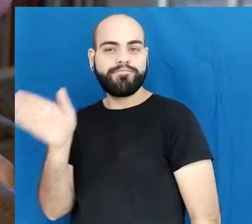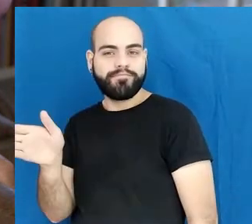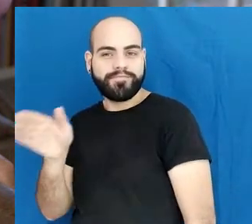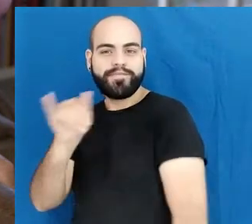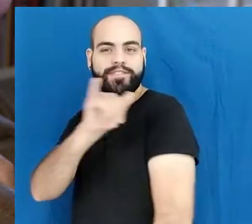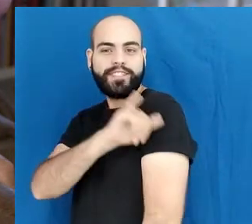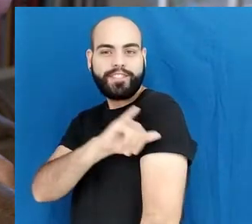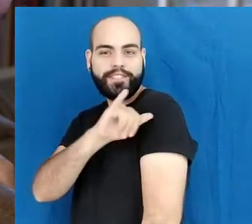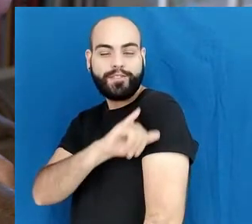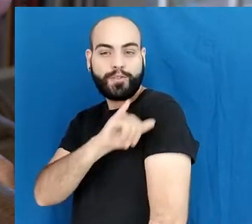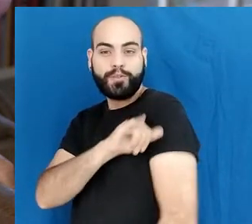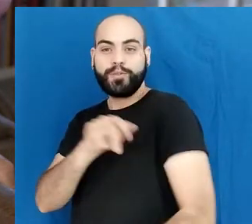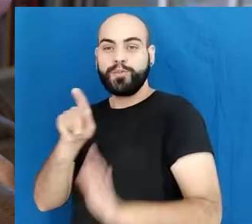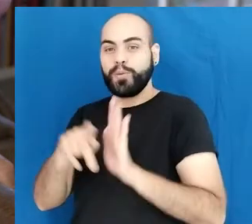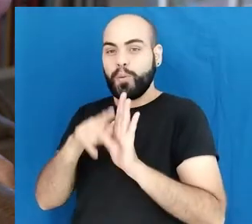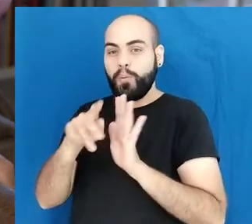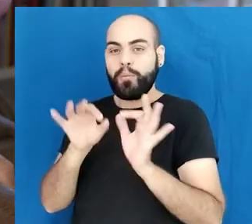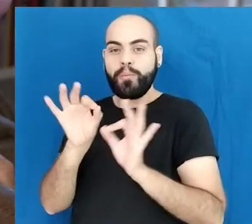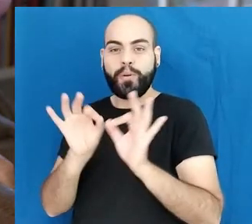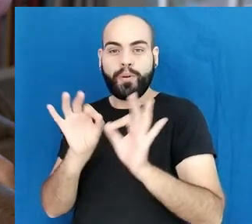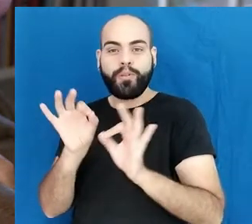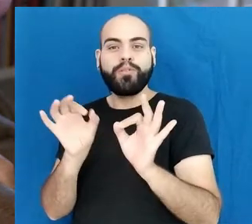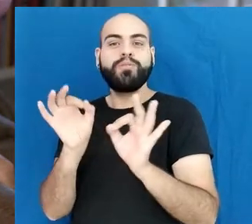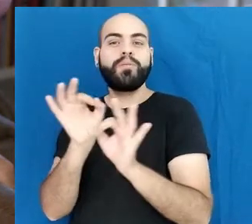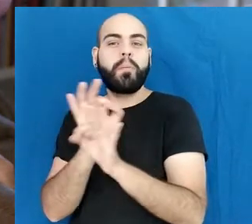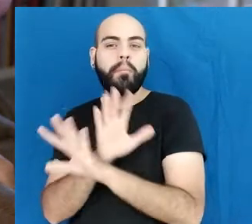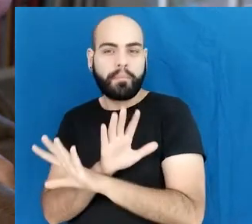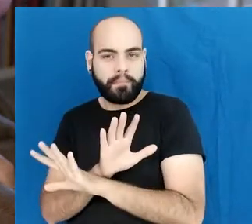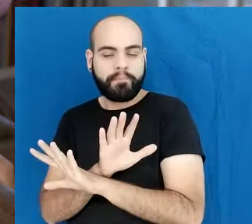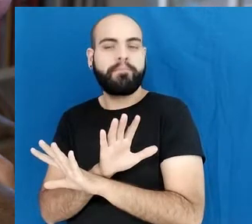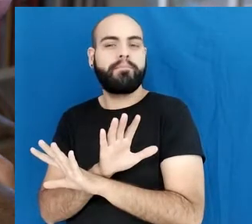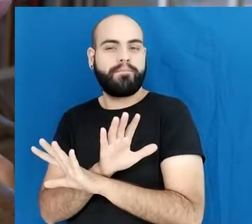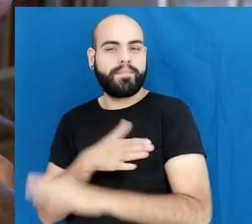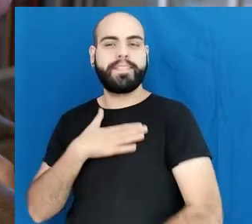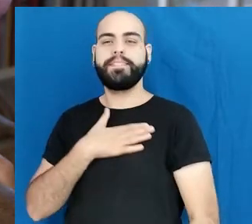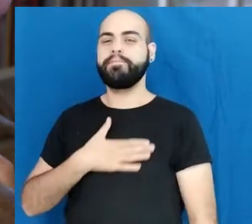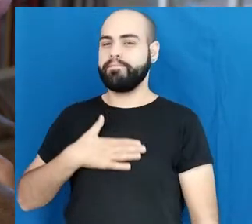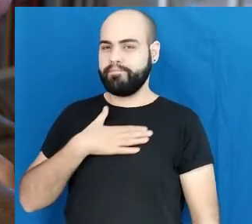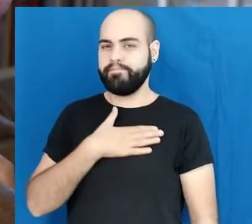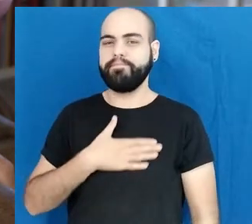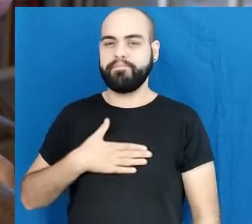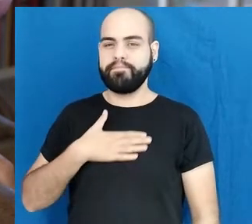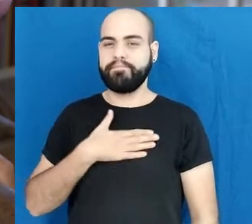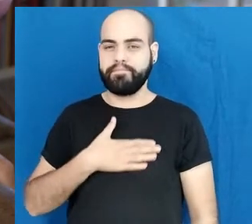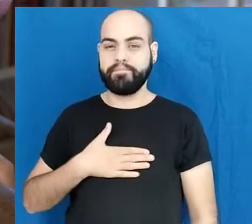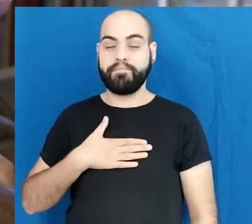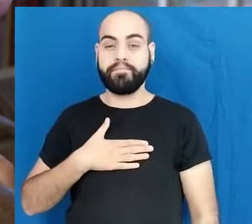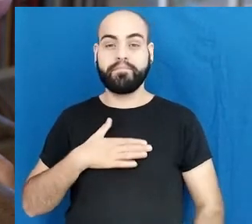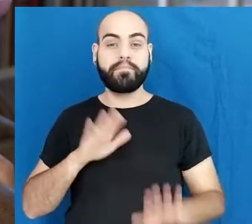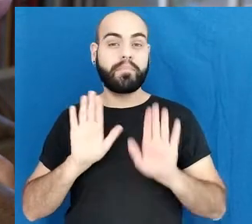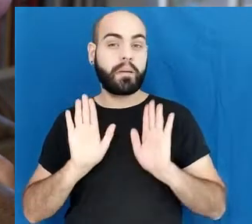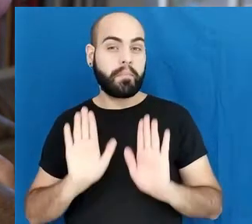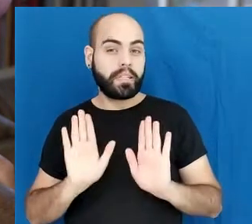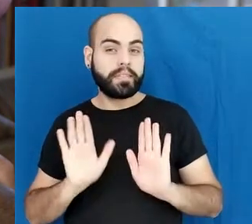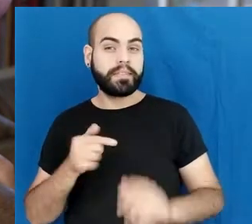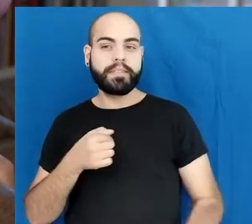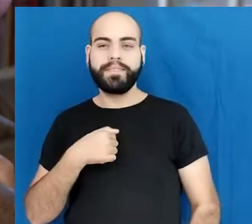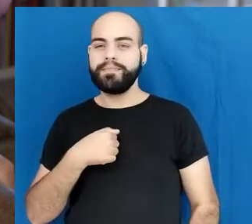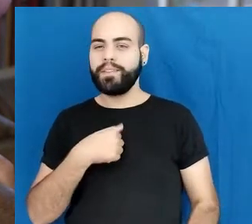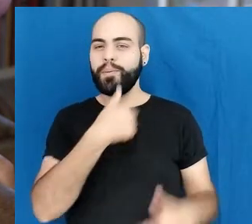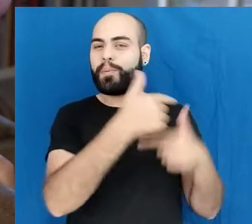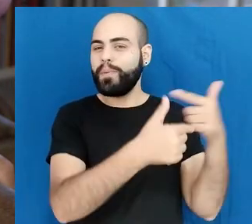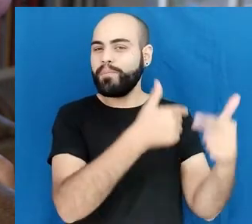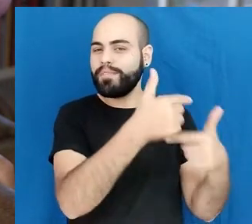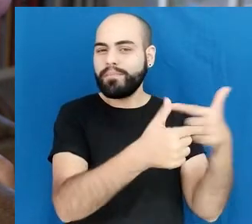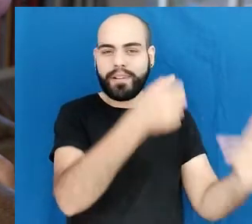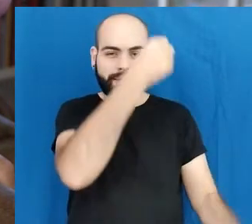Janeiro e esse projeto então foi terminado e satisfatoriamente. Só que como